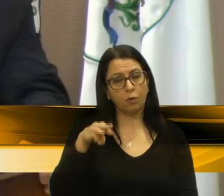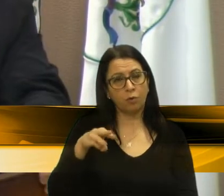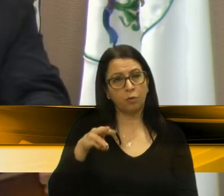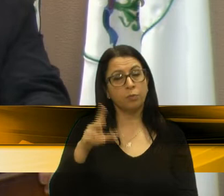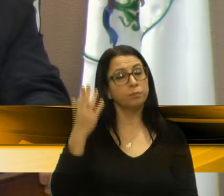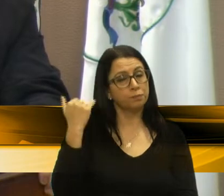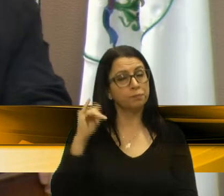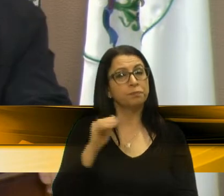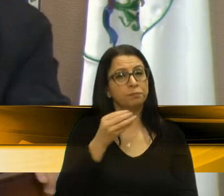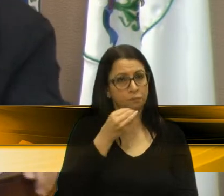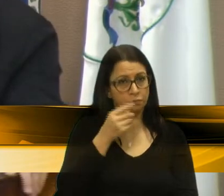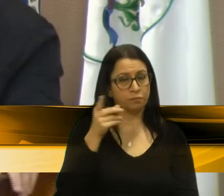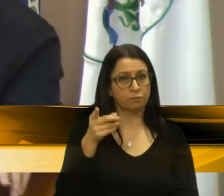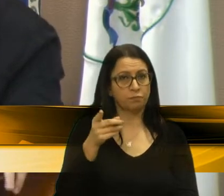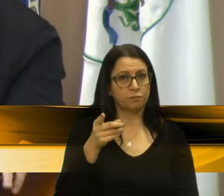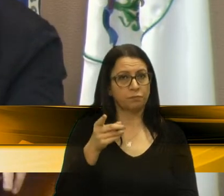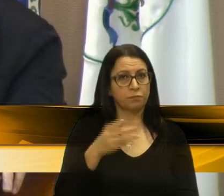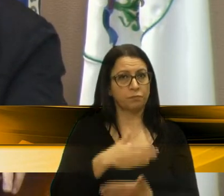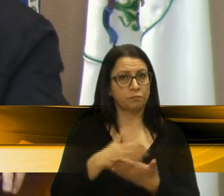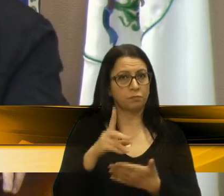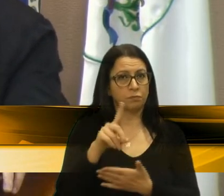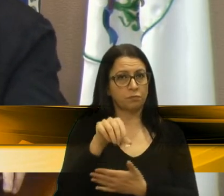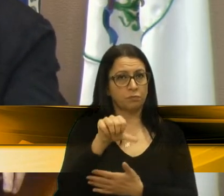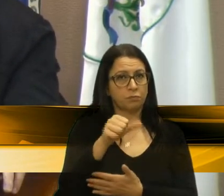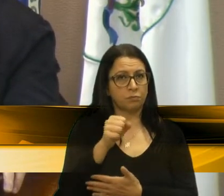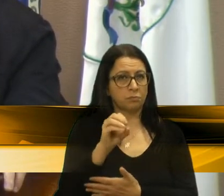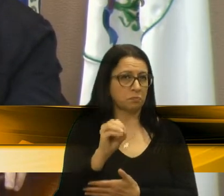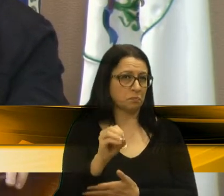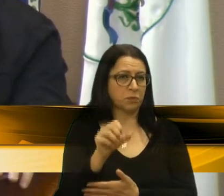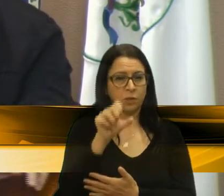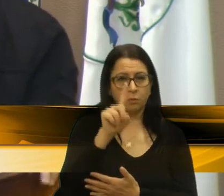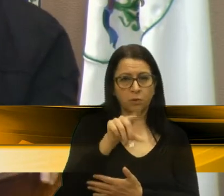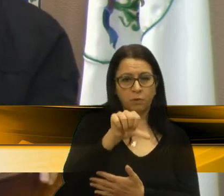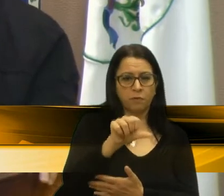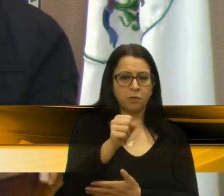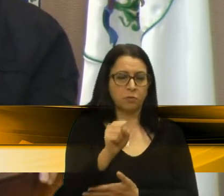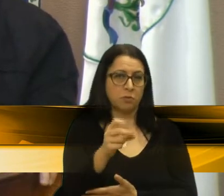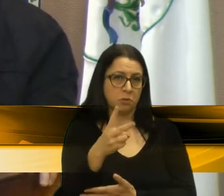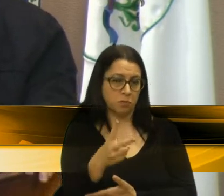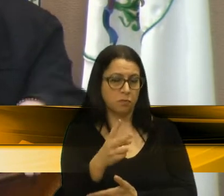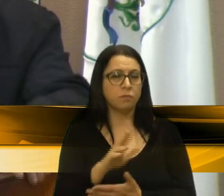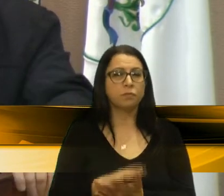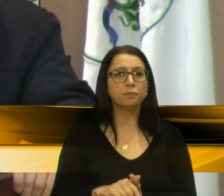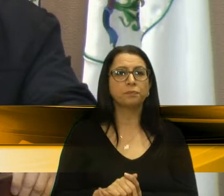naquela oportunidade, lá no início dos anos 80, 82, 83,